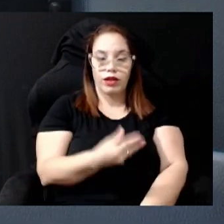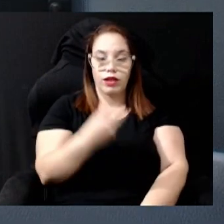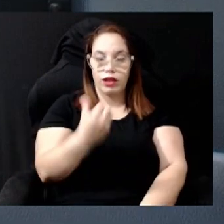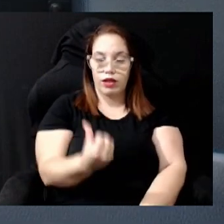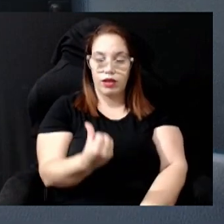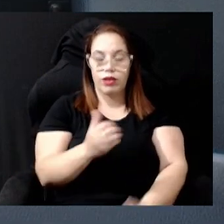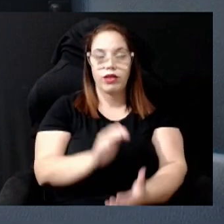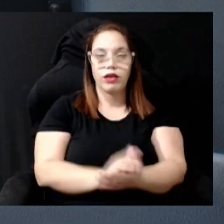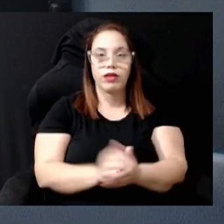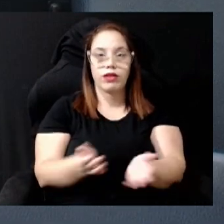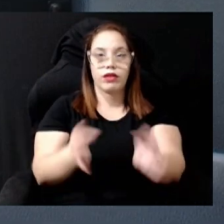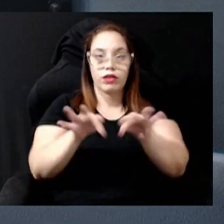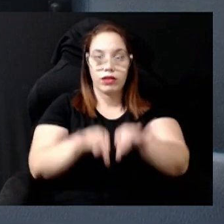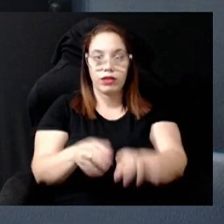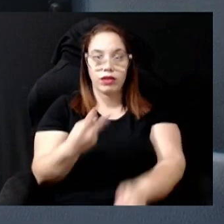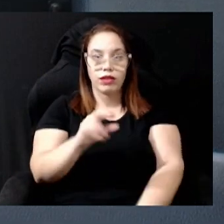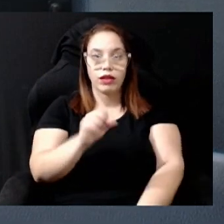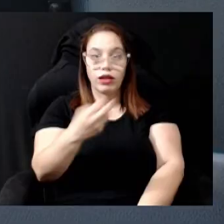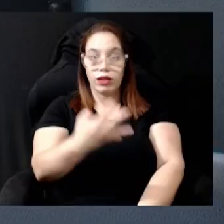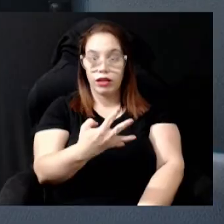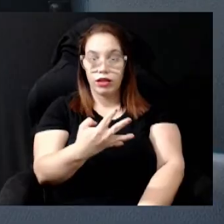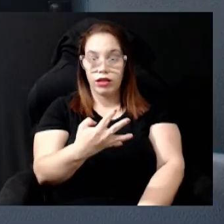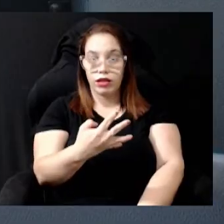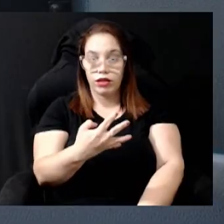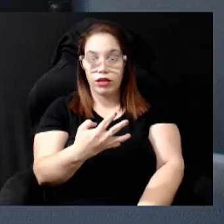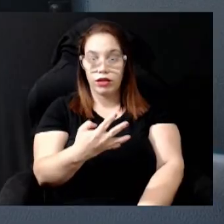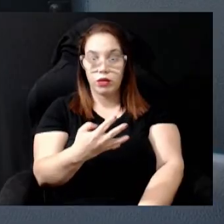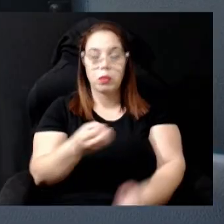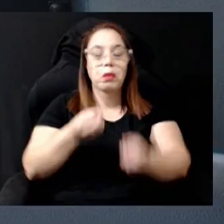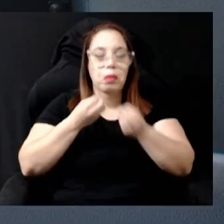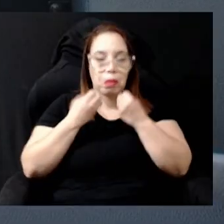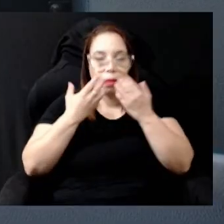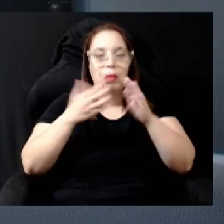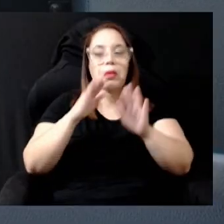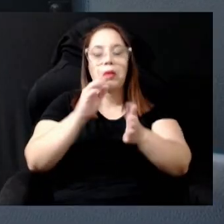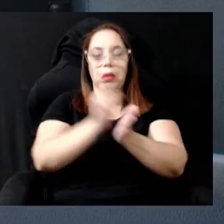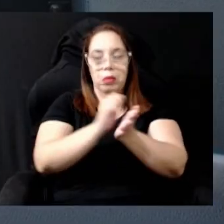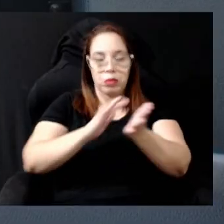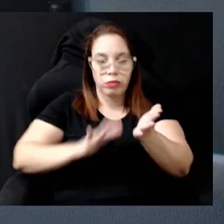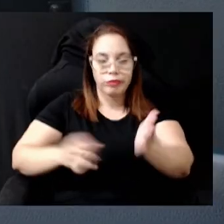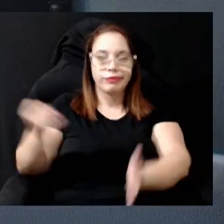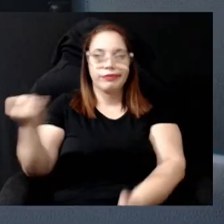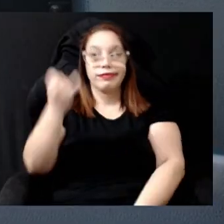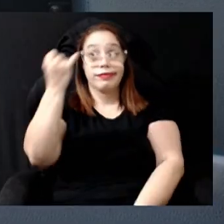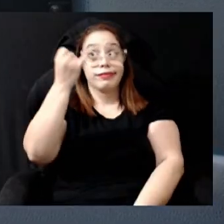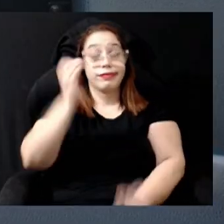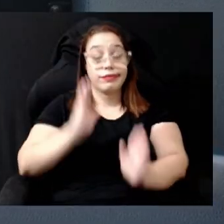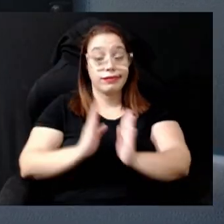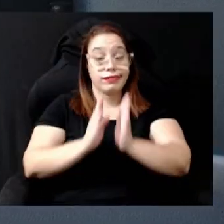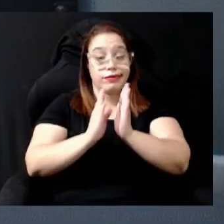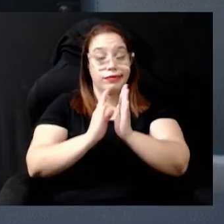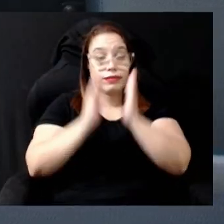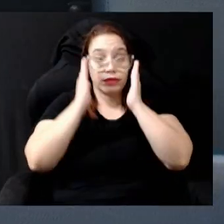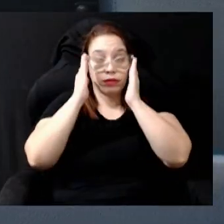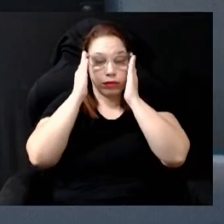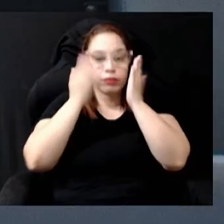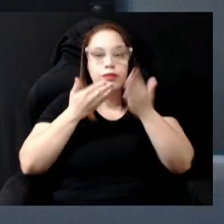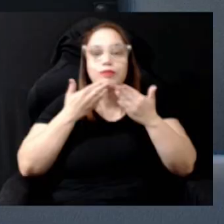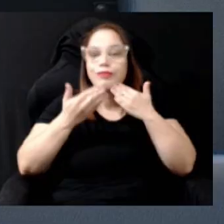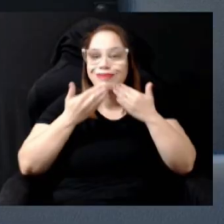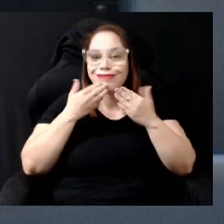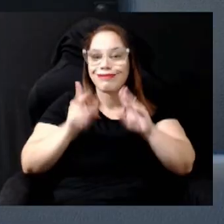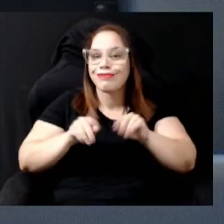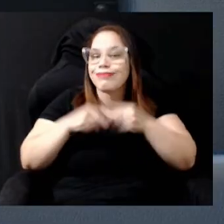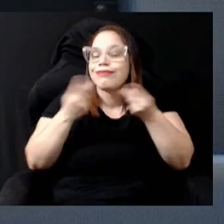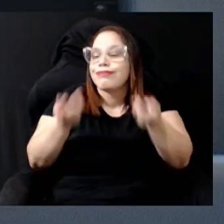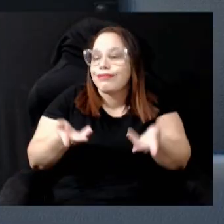o ano de 2024 e parece que teve muitas atividades importantes pela frente. A gente vai conversar com ele para saber sobre isso. Vereador,